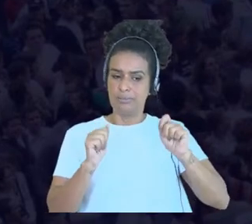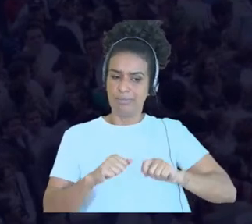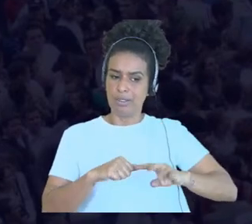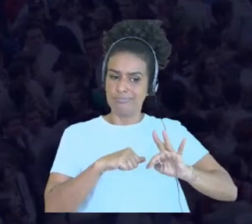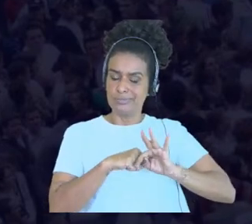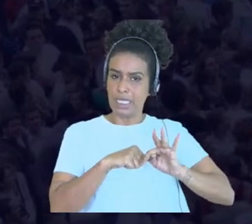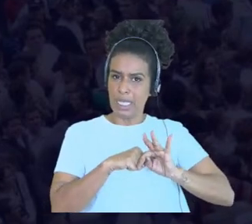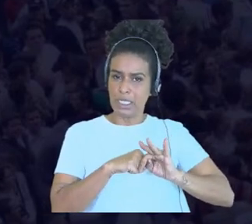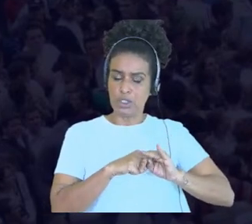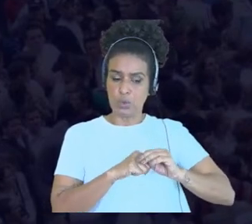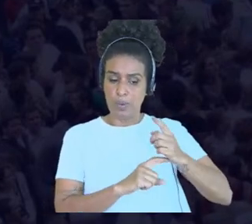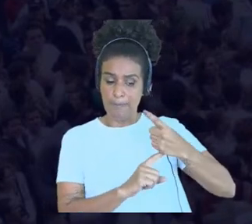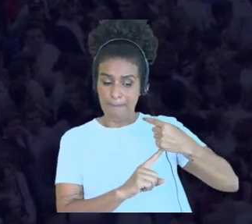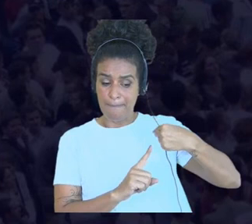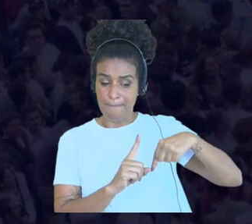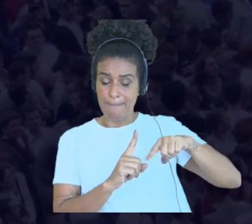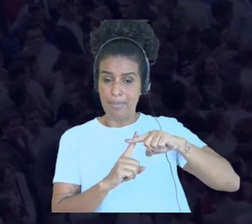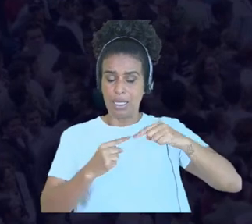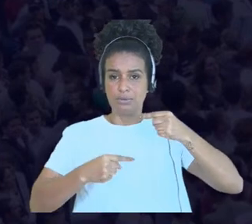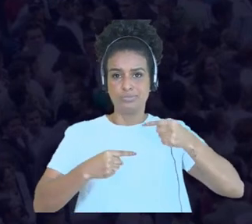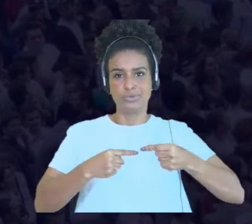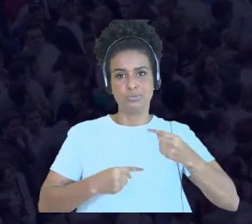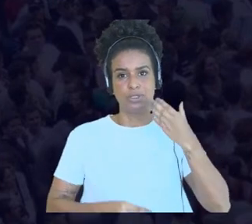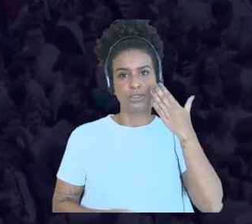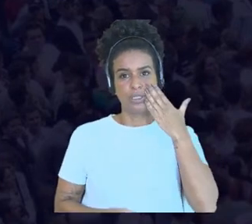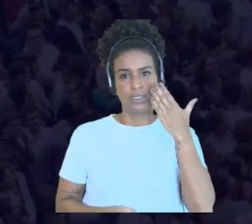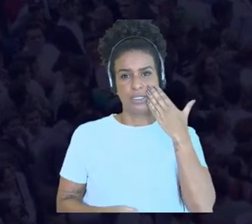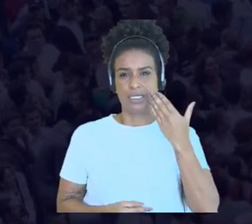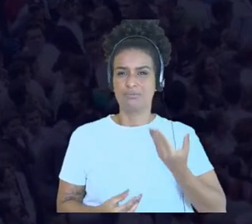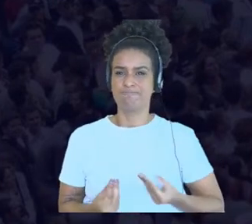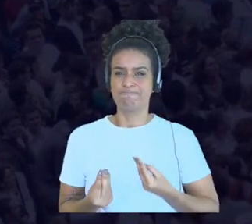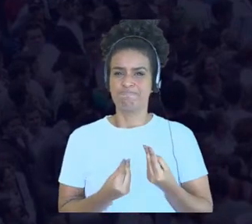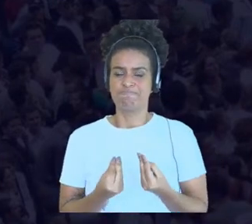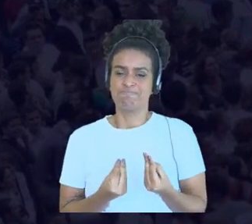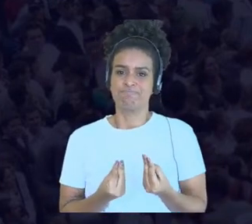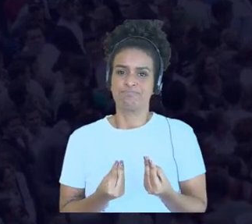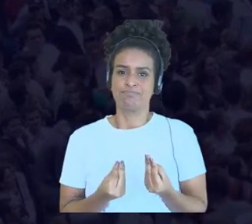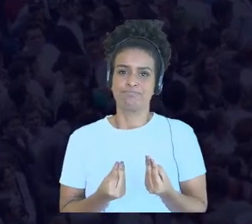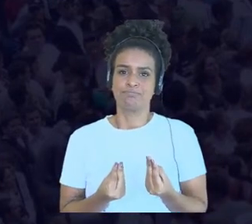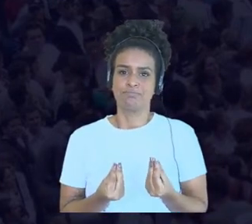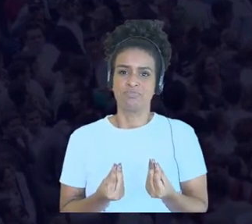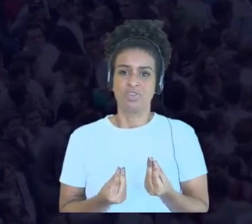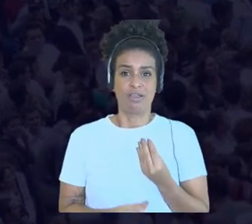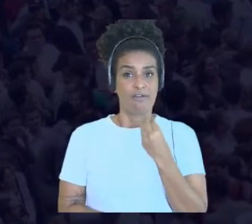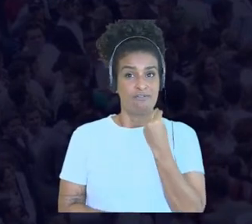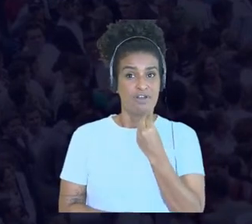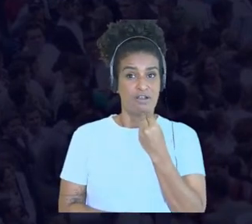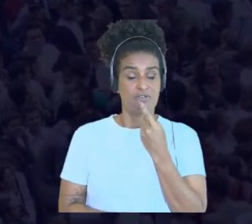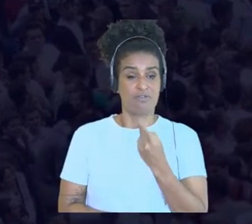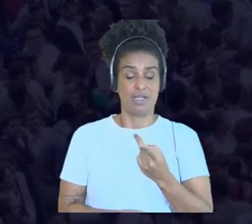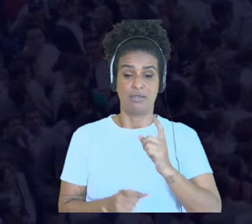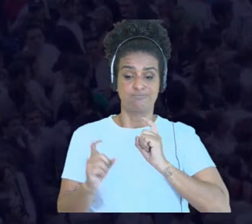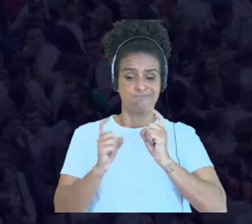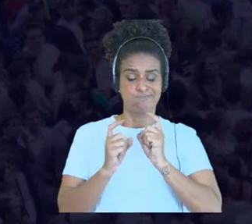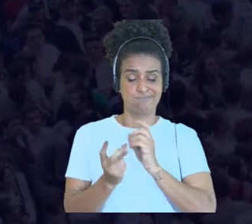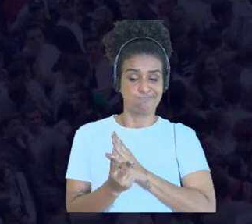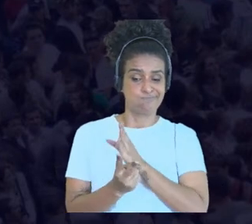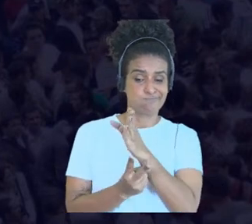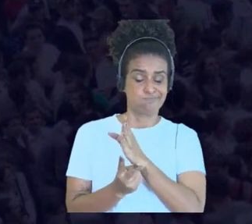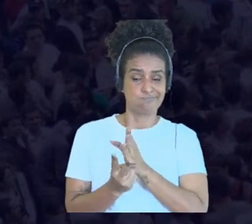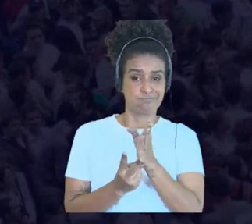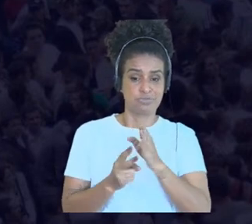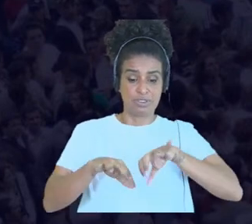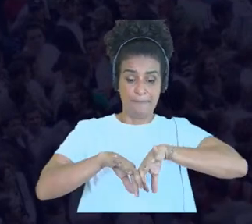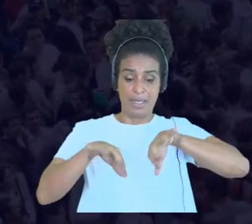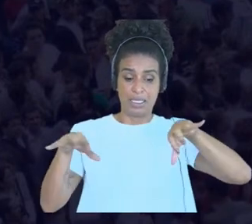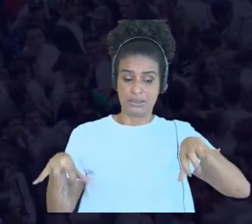políticos, a gente pode entender que talvez seja muito, muito fraco a gente falar dessa divisão. Né? A gente tem